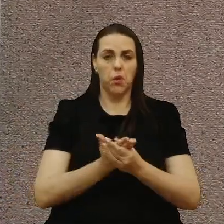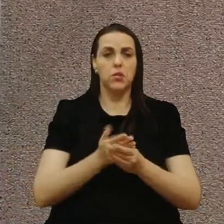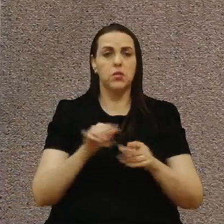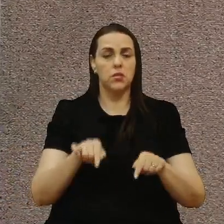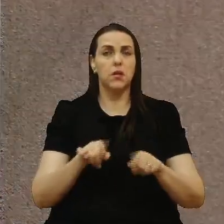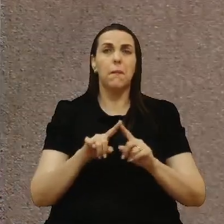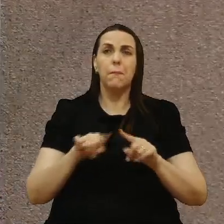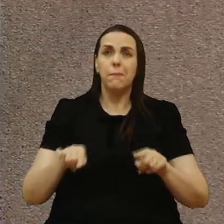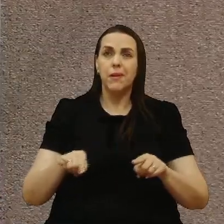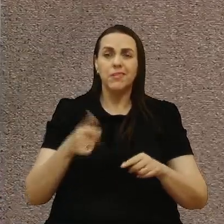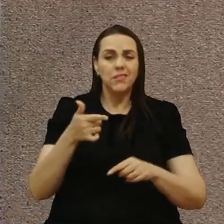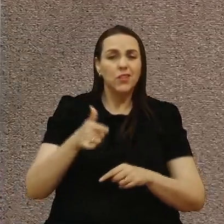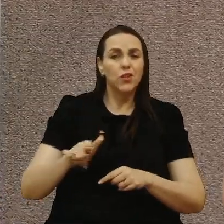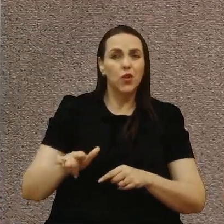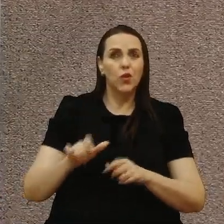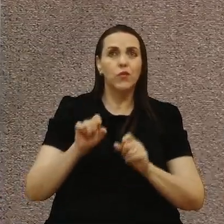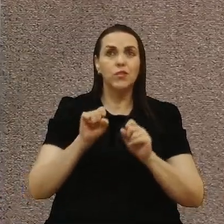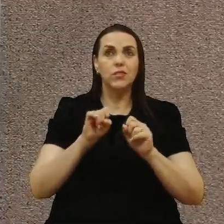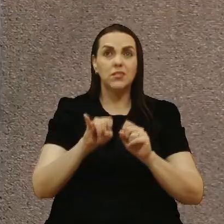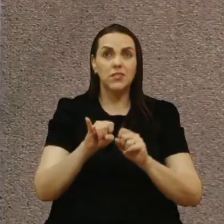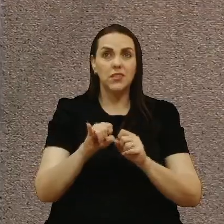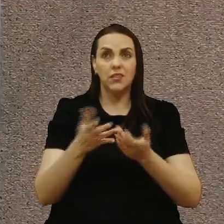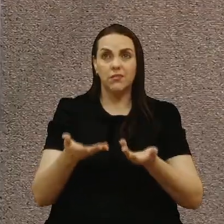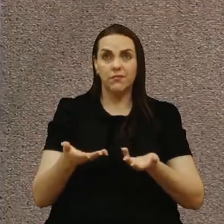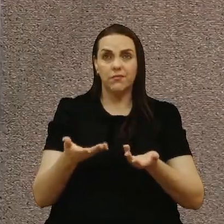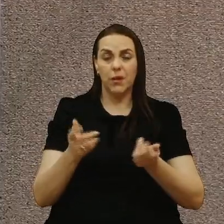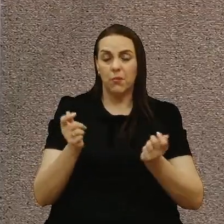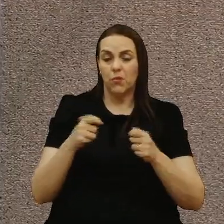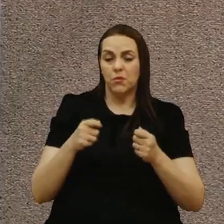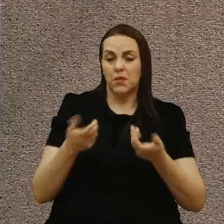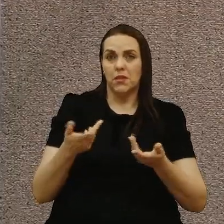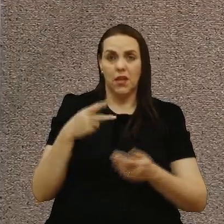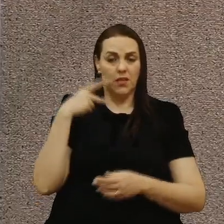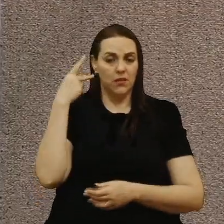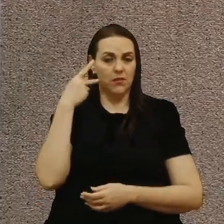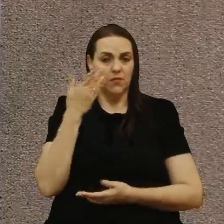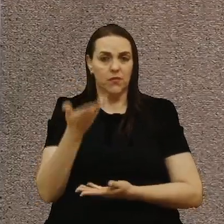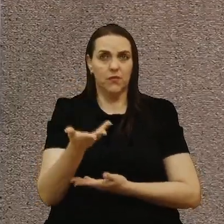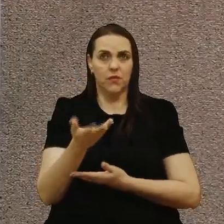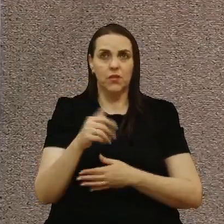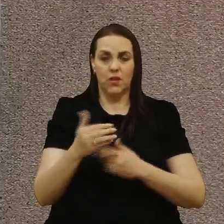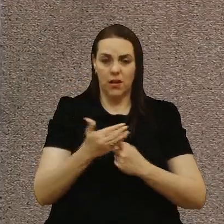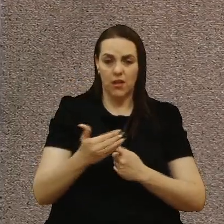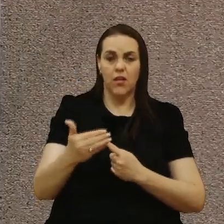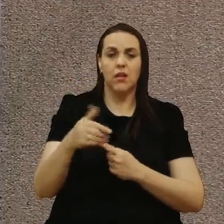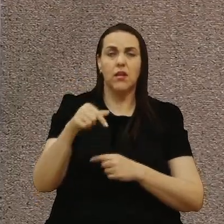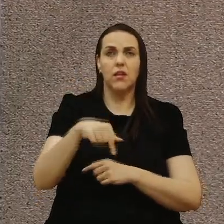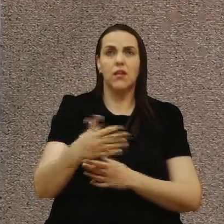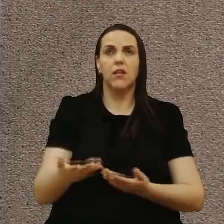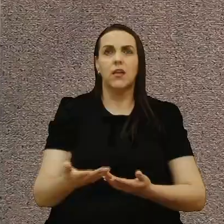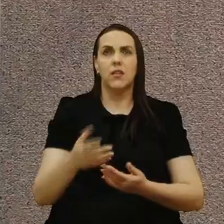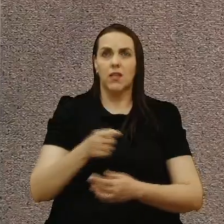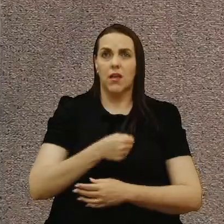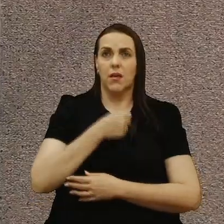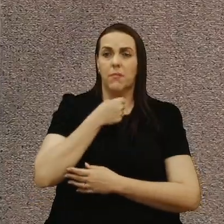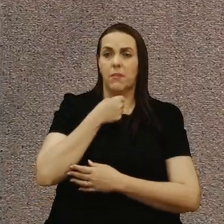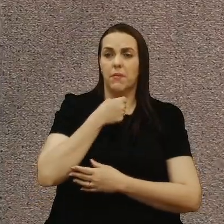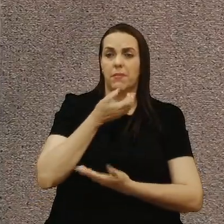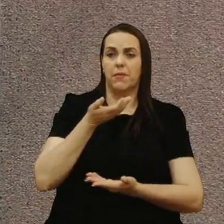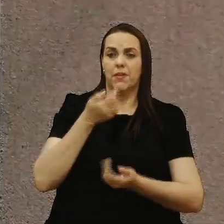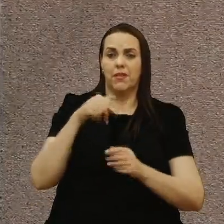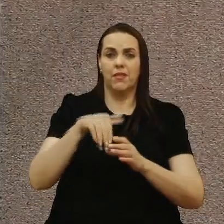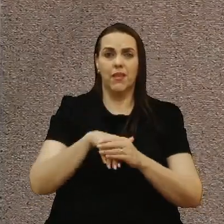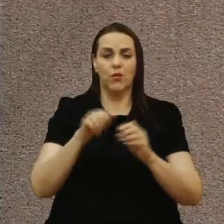novo, né, se nós ficarmos enfraquecendo a imunidade parlamentar e o exercício pleno de um mandato de um vereador, inclusive com o microfone na mão dentro